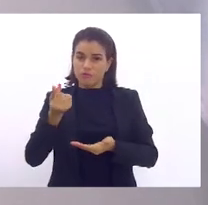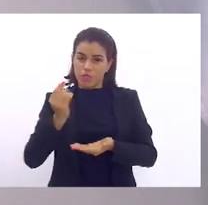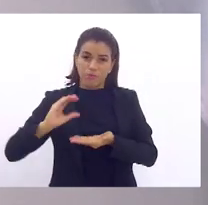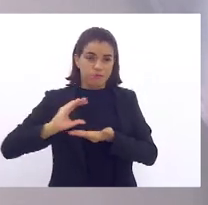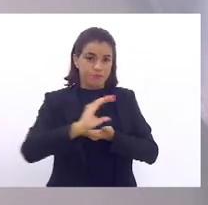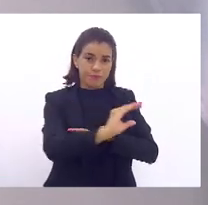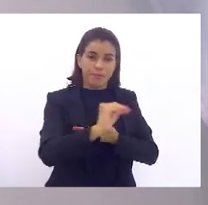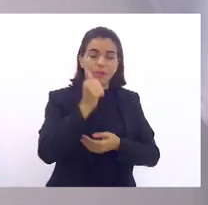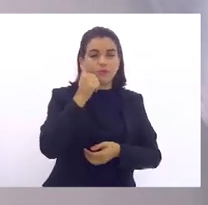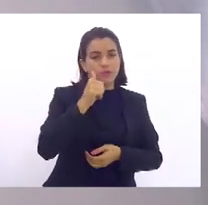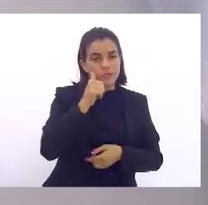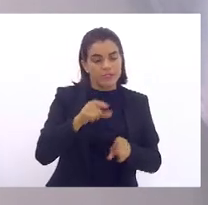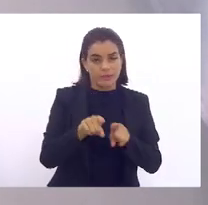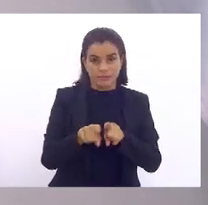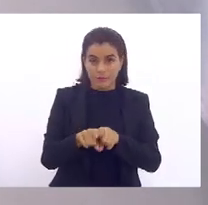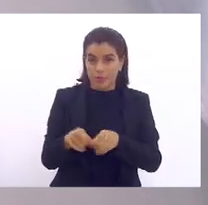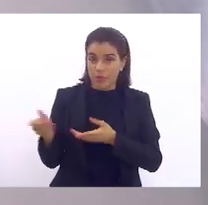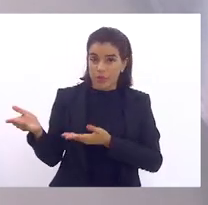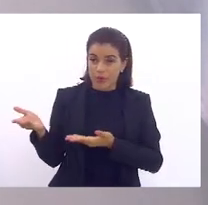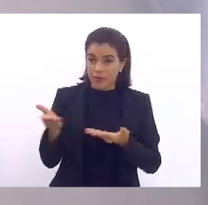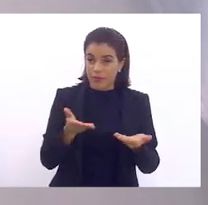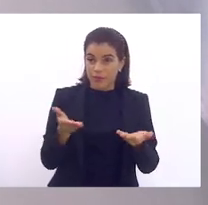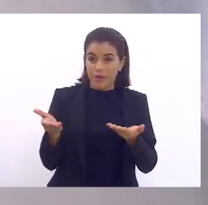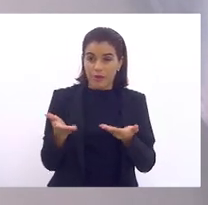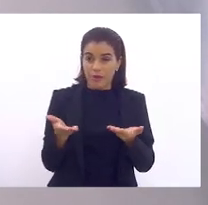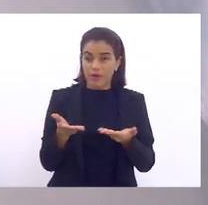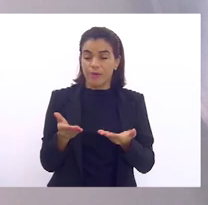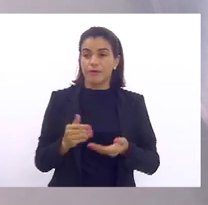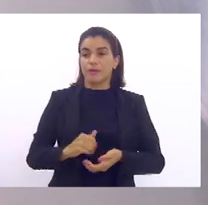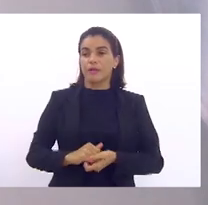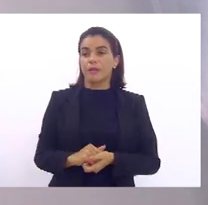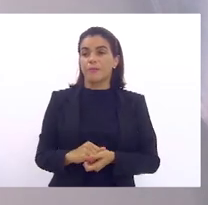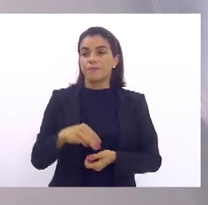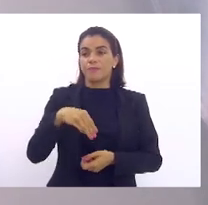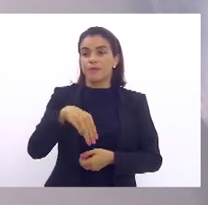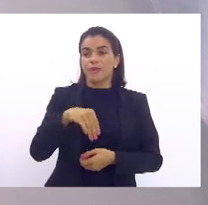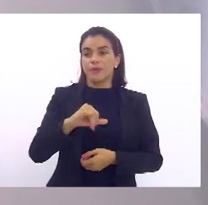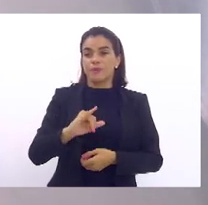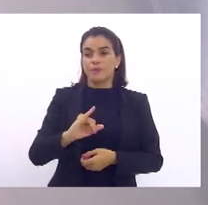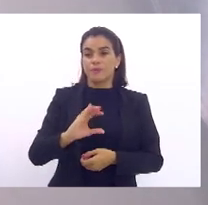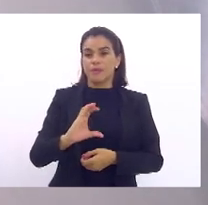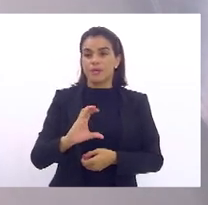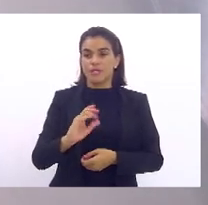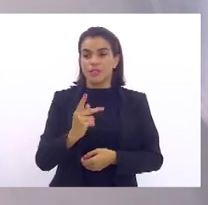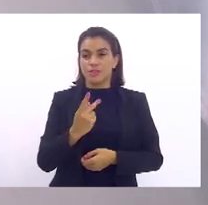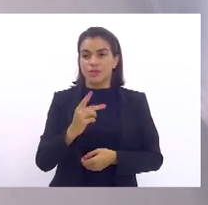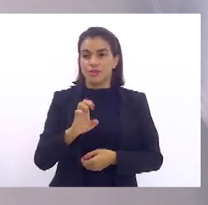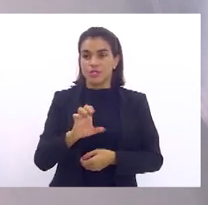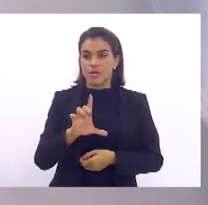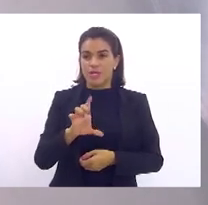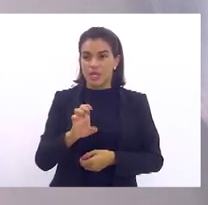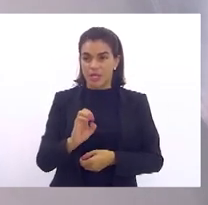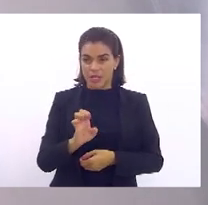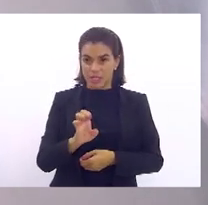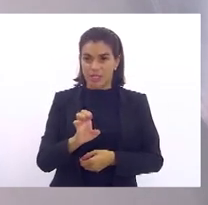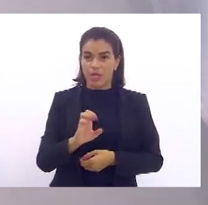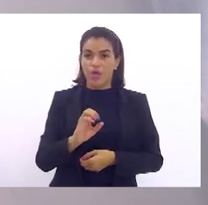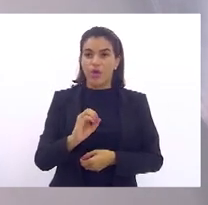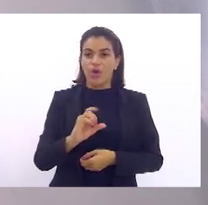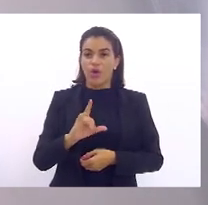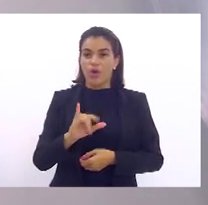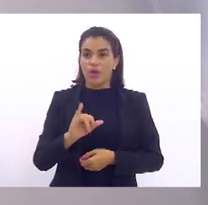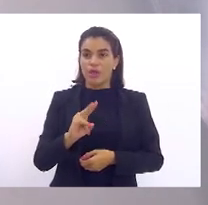Conte conosco agora a senhora Michele de Oliveira Soares que é uma sobrevivente